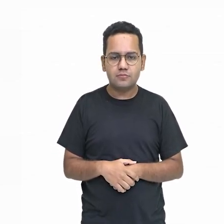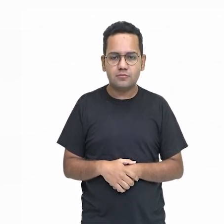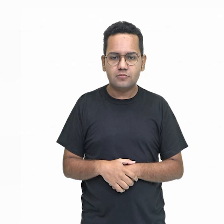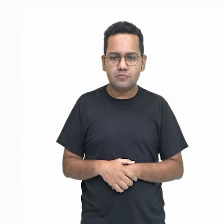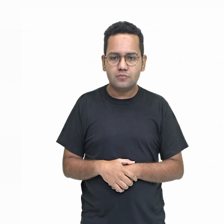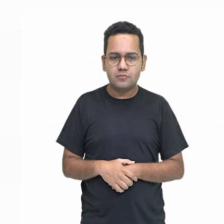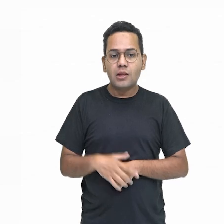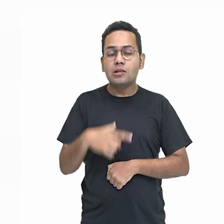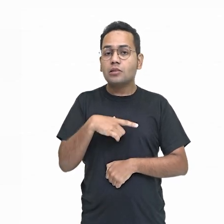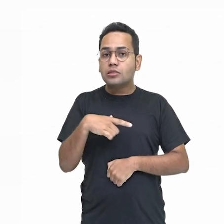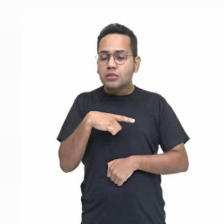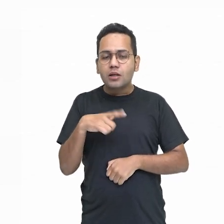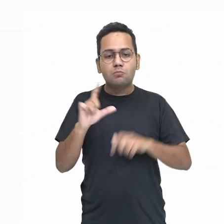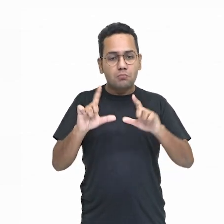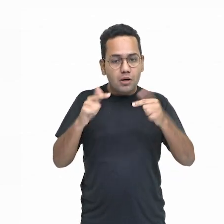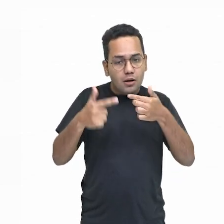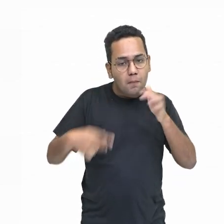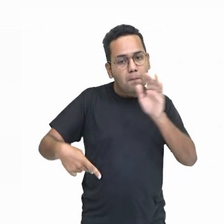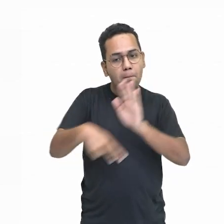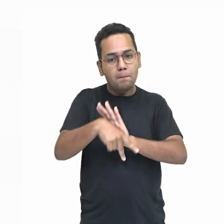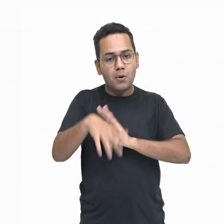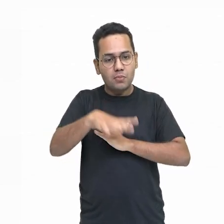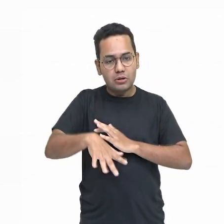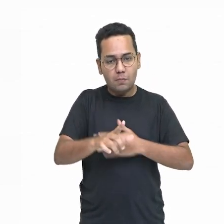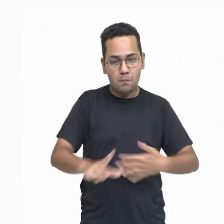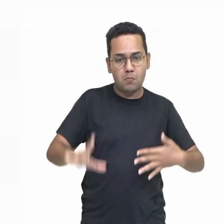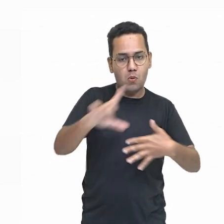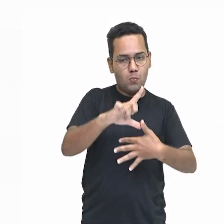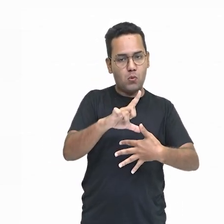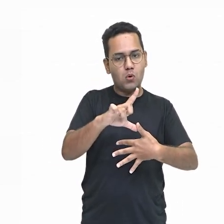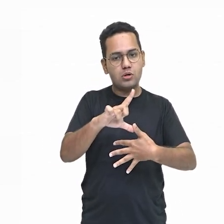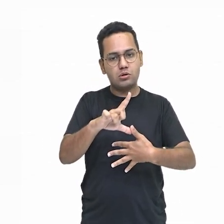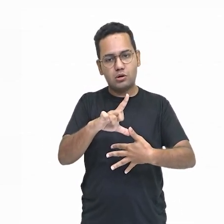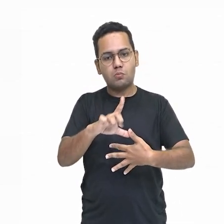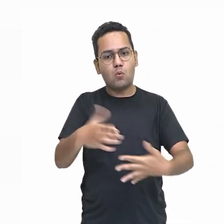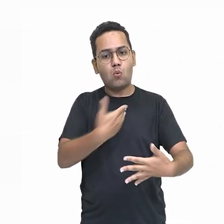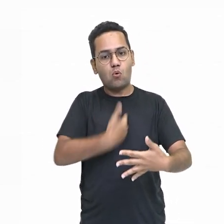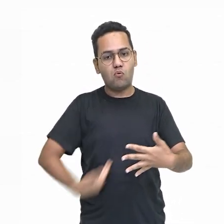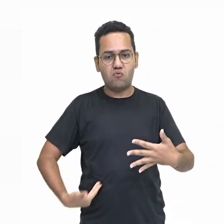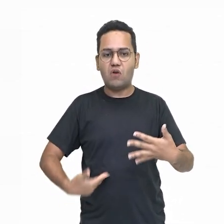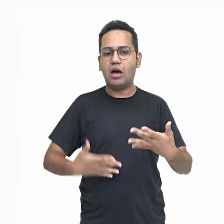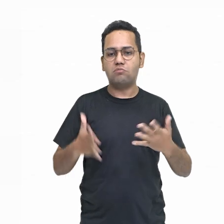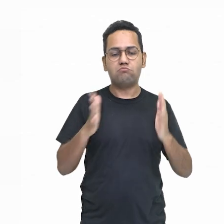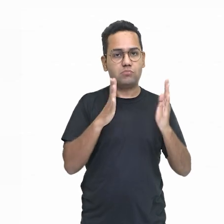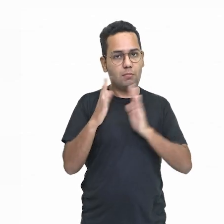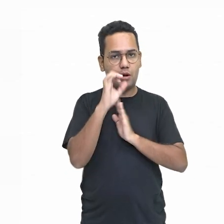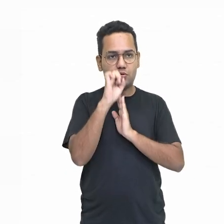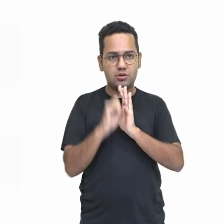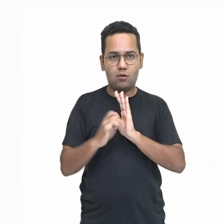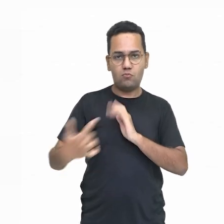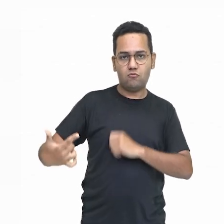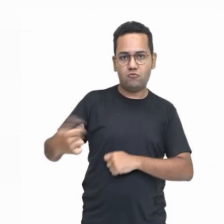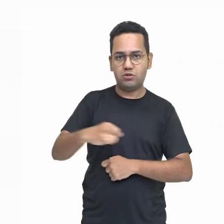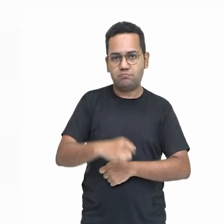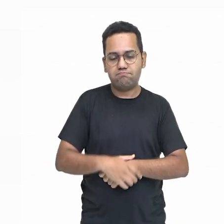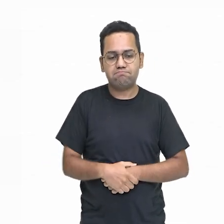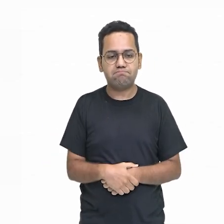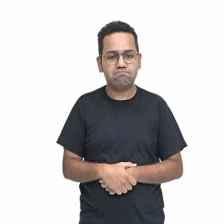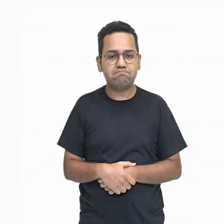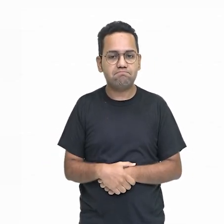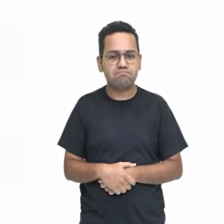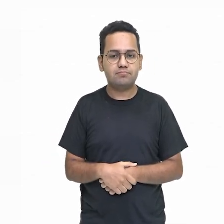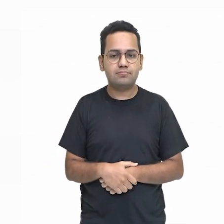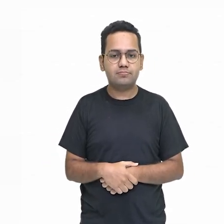associadas a governantes da América Latina durante boa parte do século XX. Parece